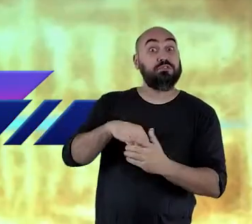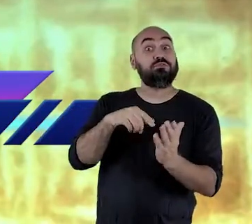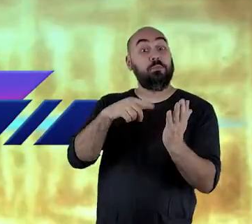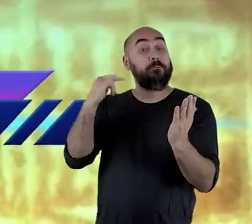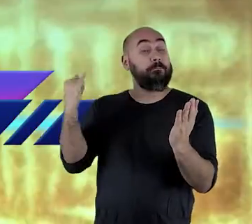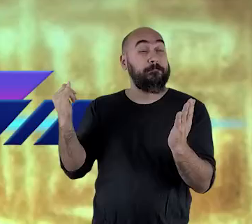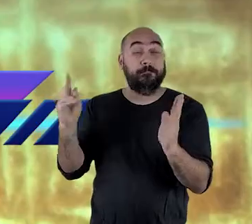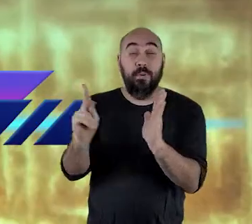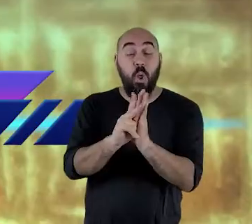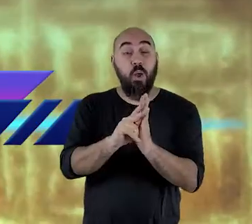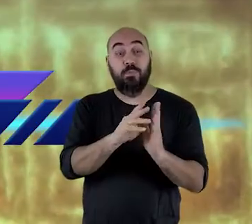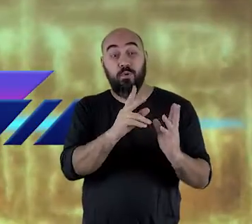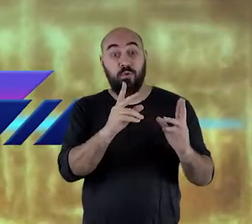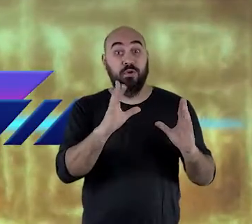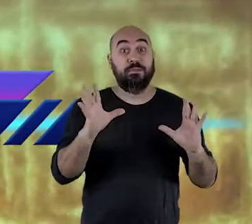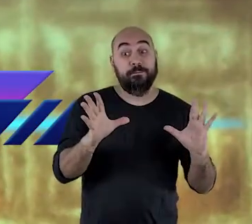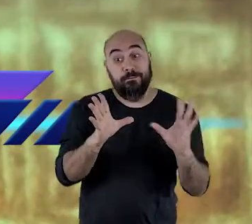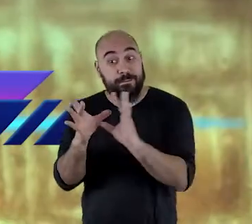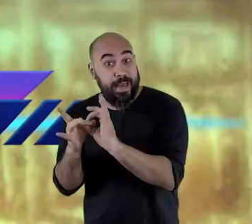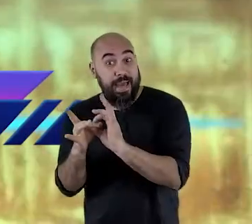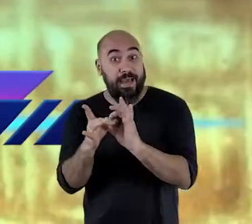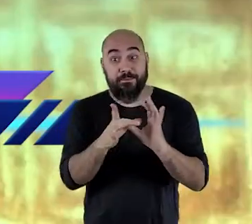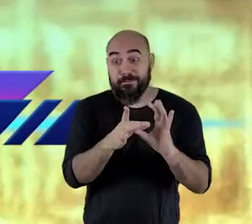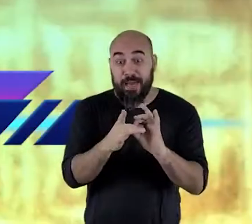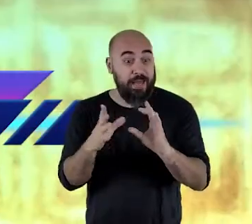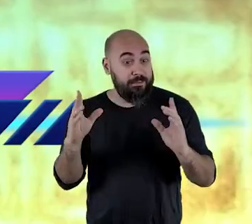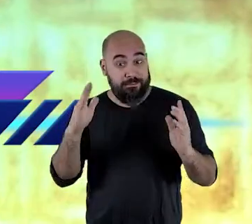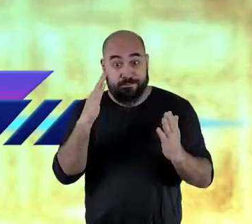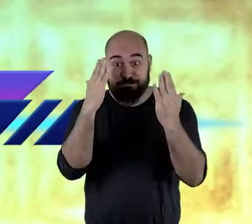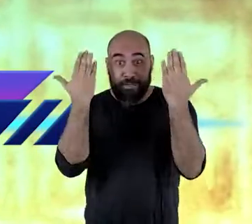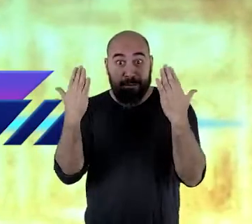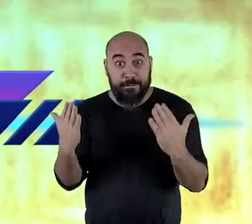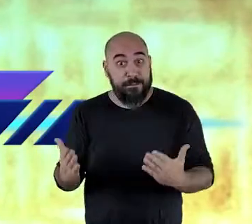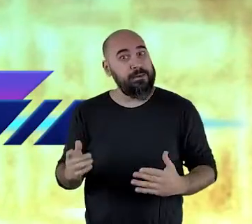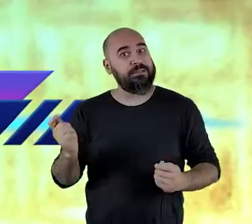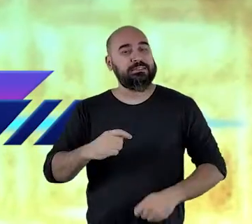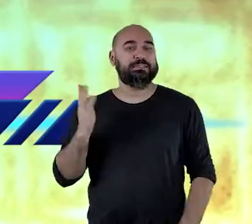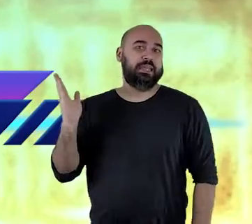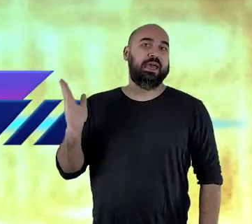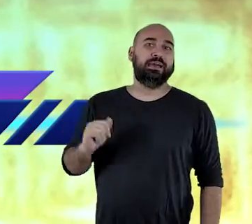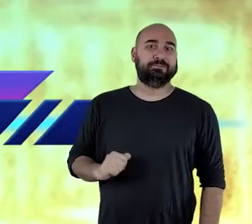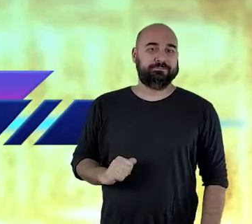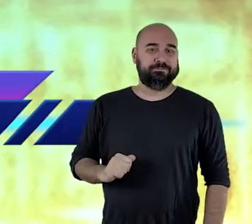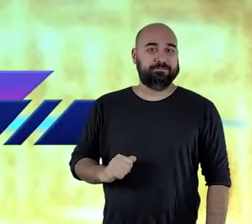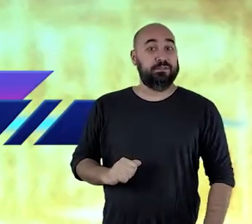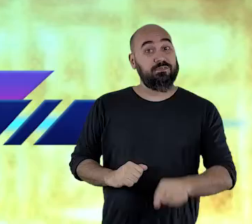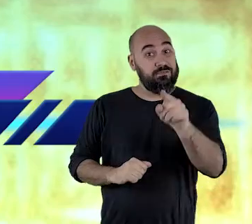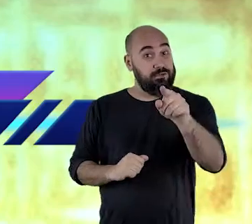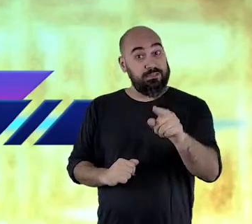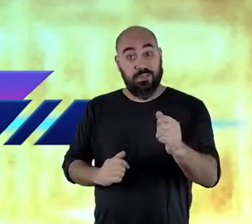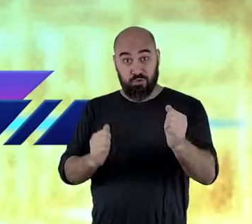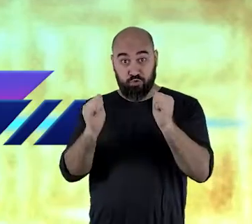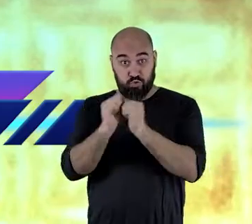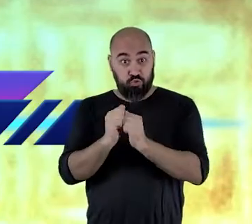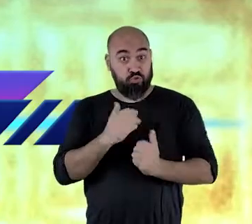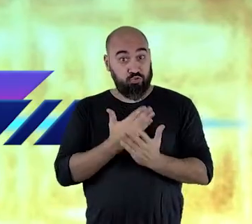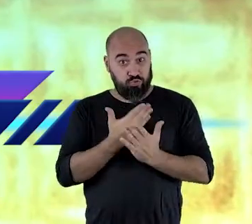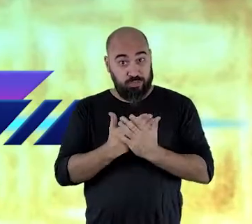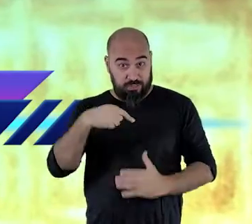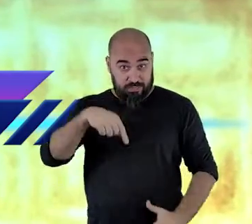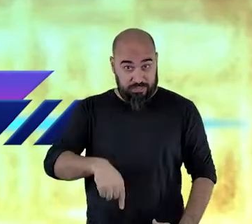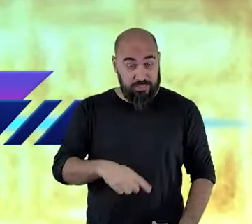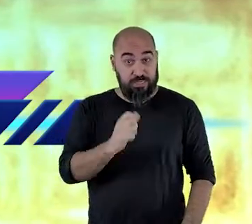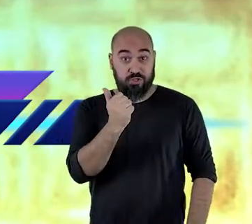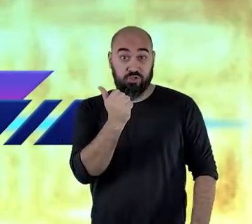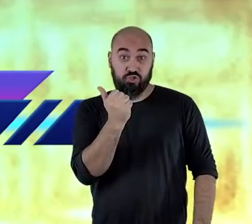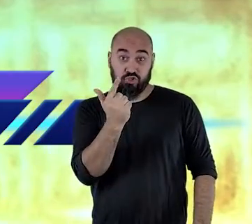a relação entre Daniel e Apocalipse. É um guia imprescindível para você que vai estar comigo nesses próximos